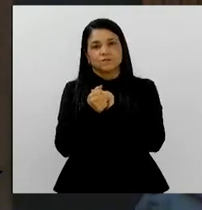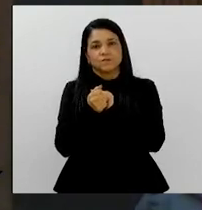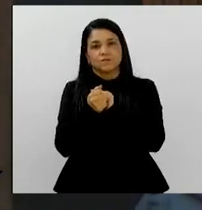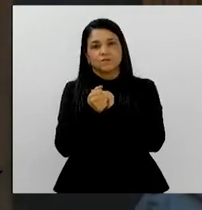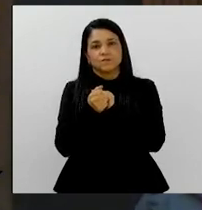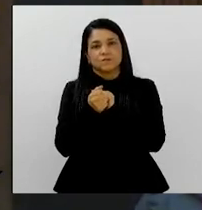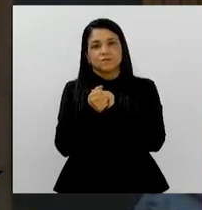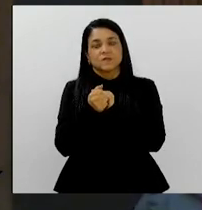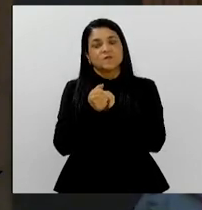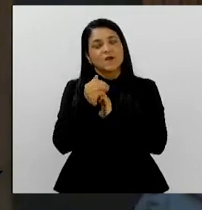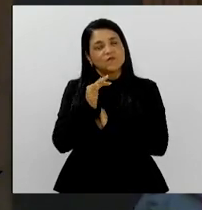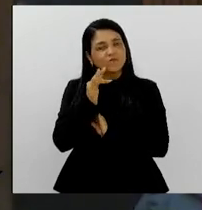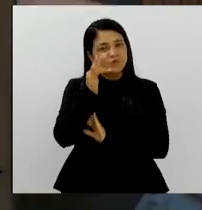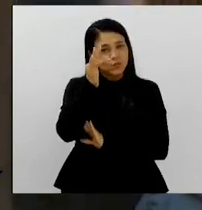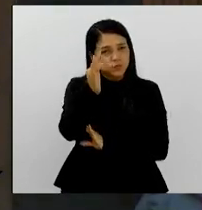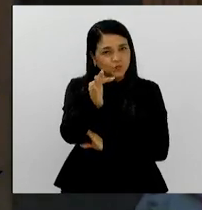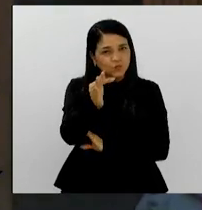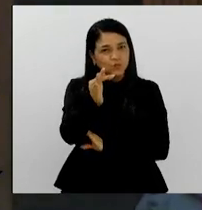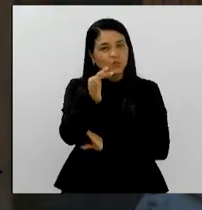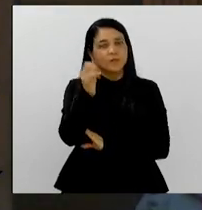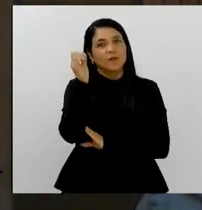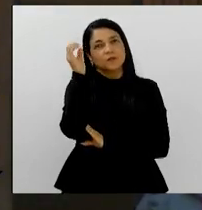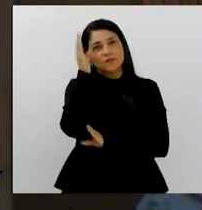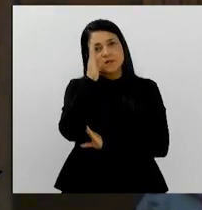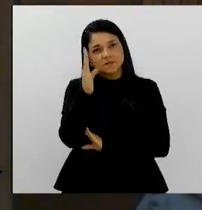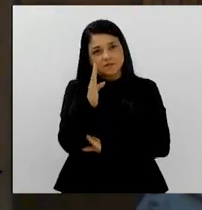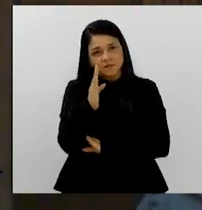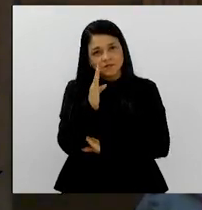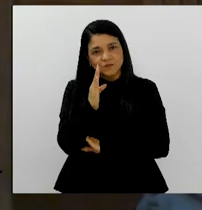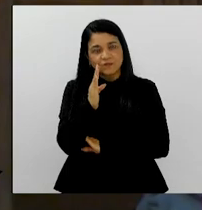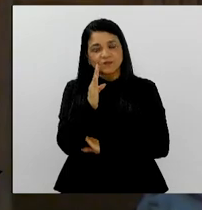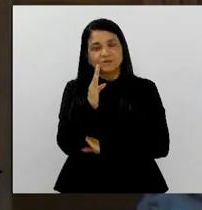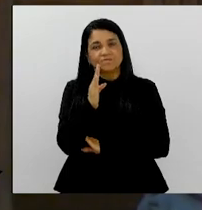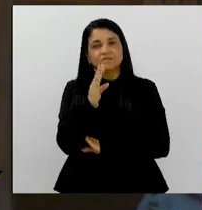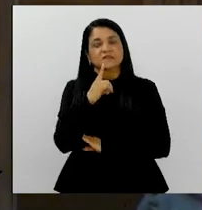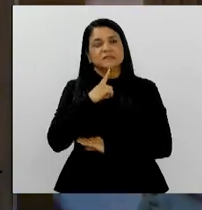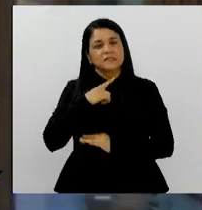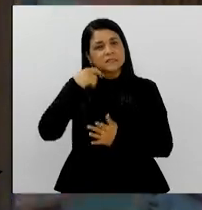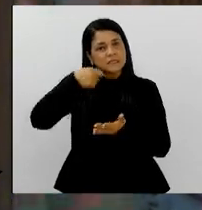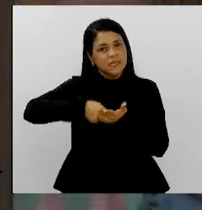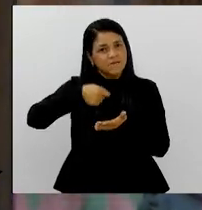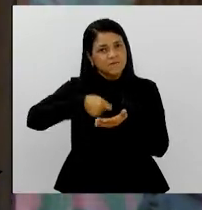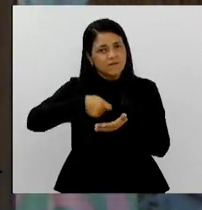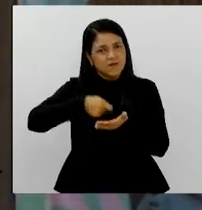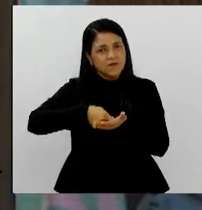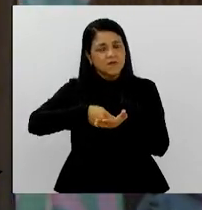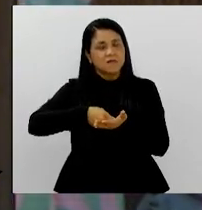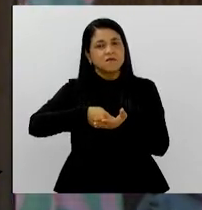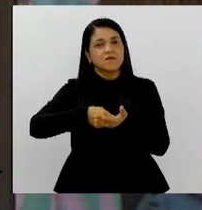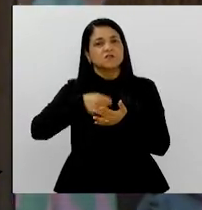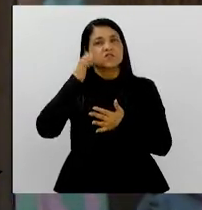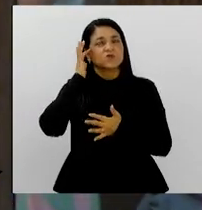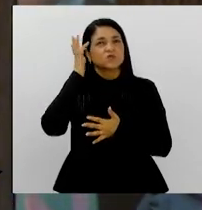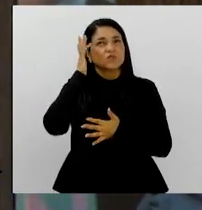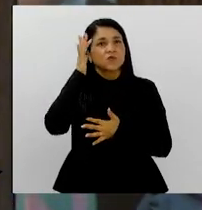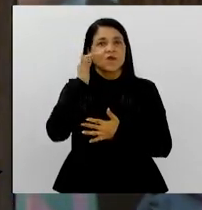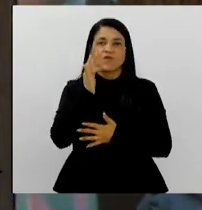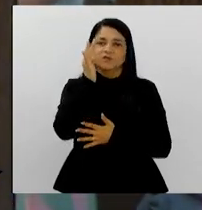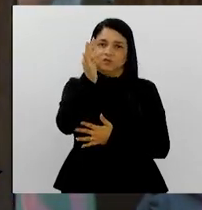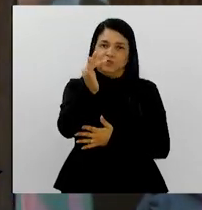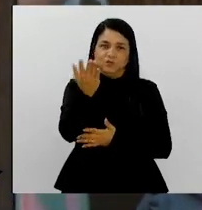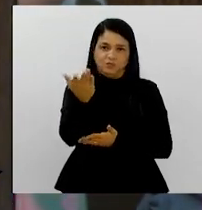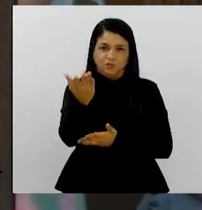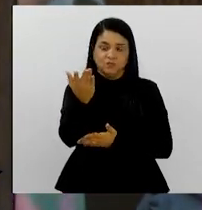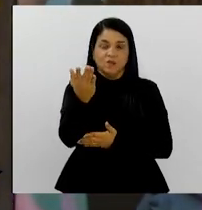esse amanhã, para esse Brasil que tem o dever e o direito de sonhar o seu futuro. E que